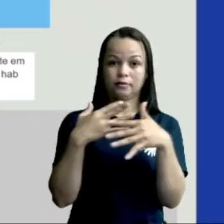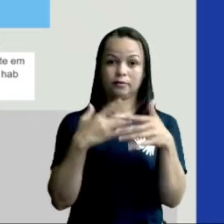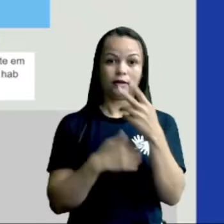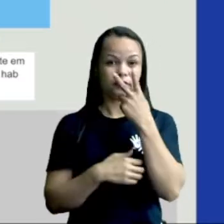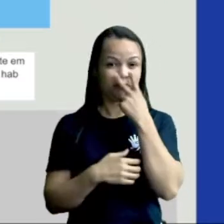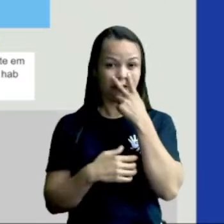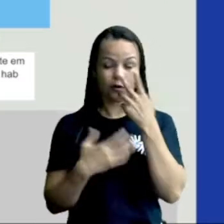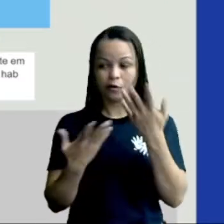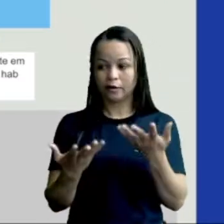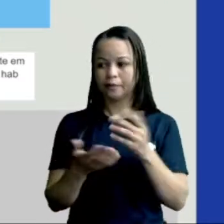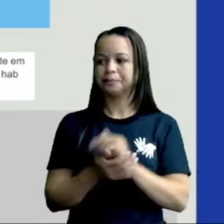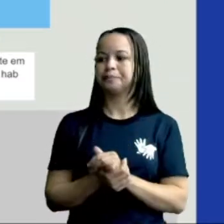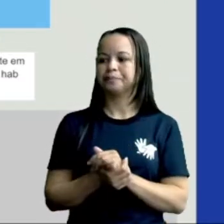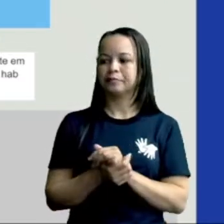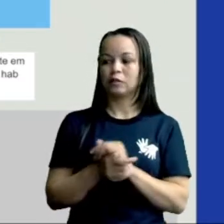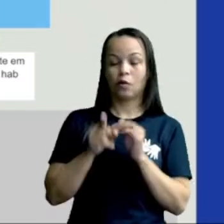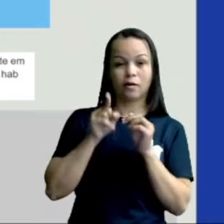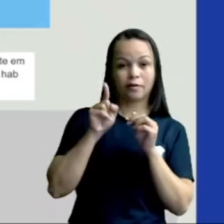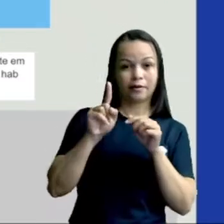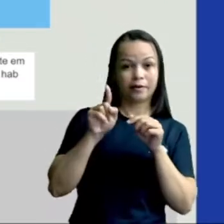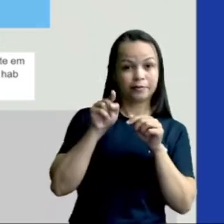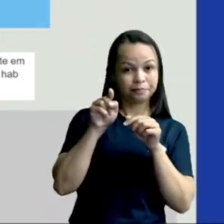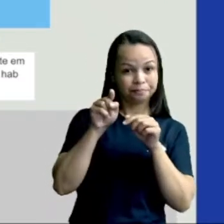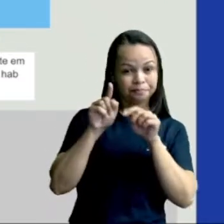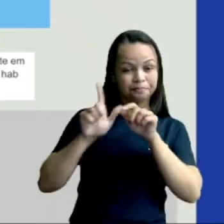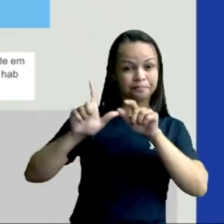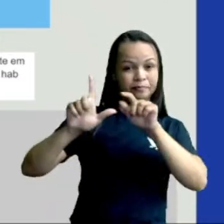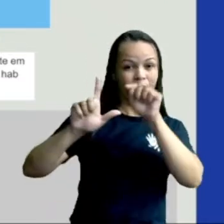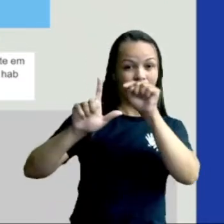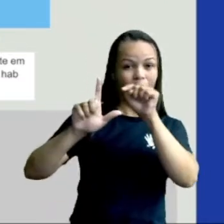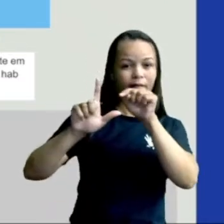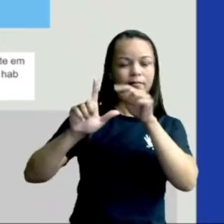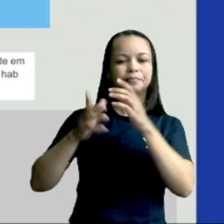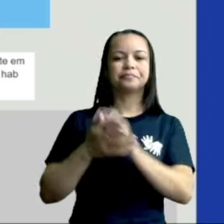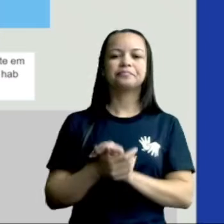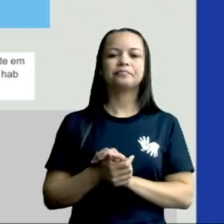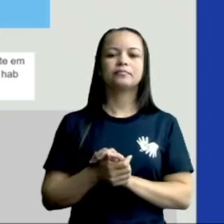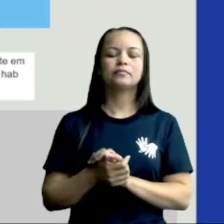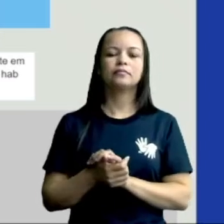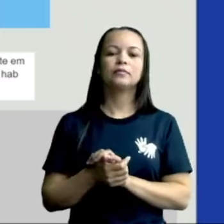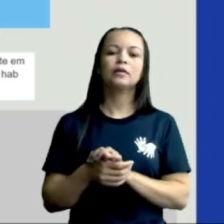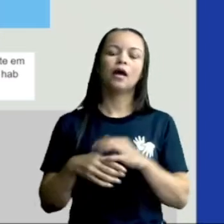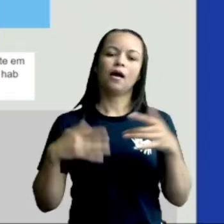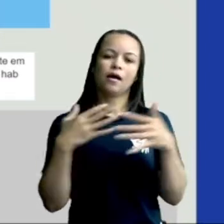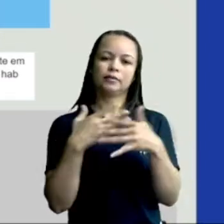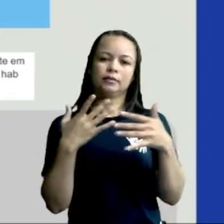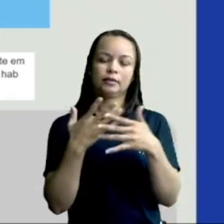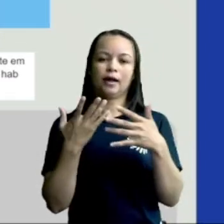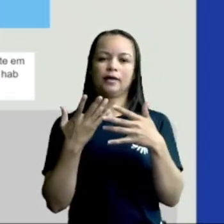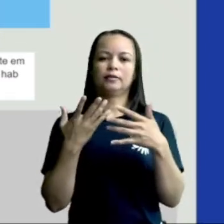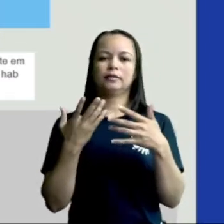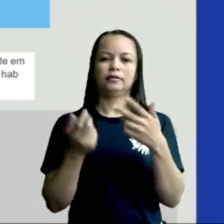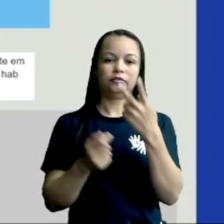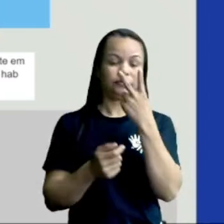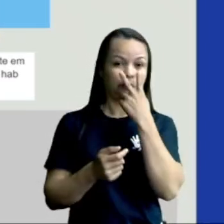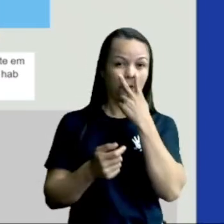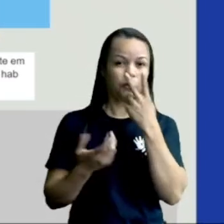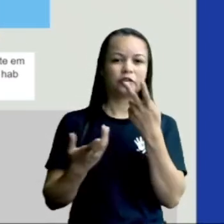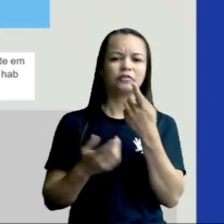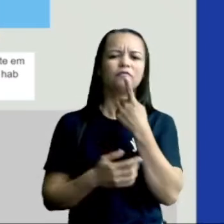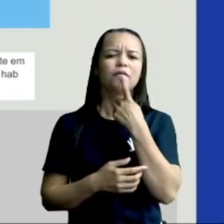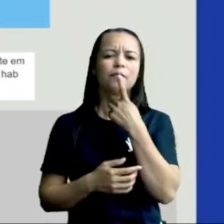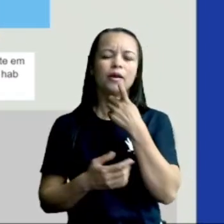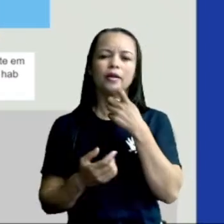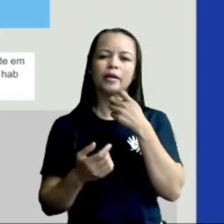Olha ela aí, ó. Certo? A cidade de Vitória de Santo Antão, ela tá vermelhinha porque, de acordo com a